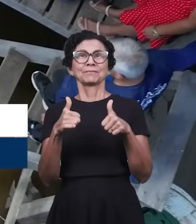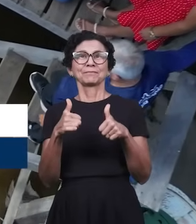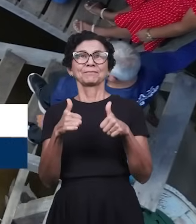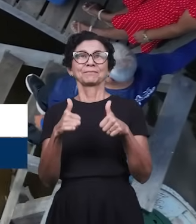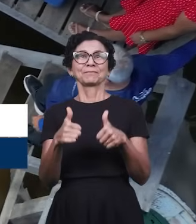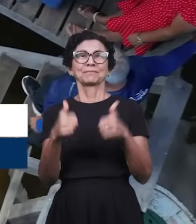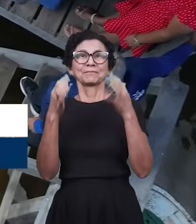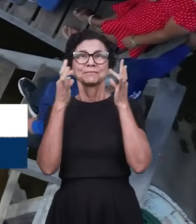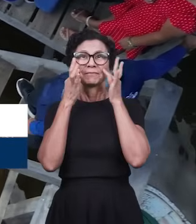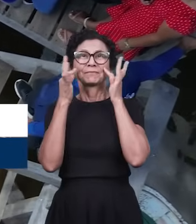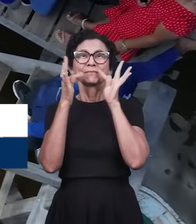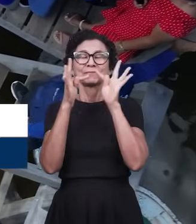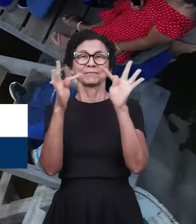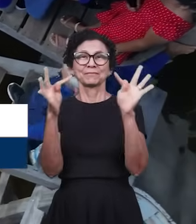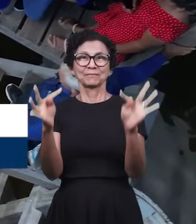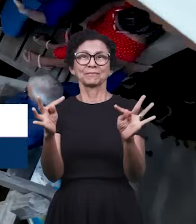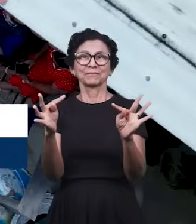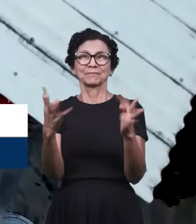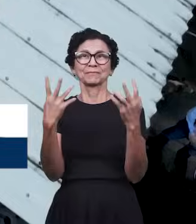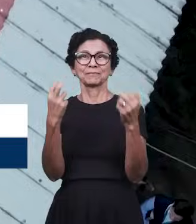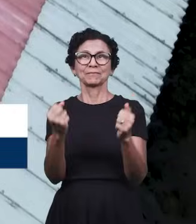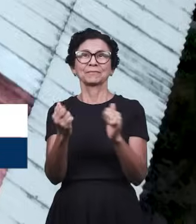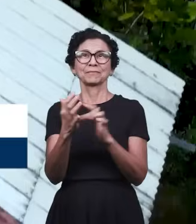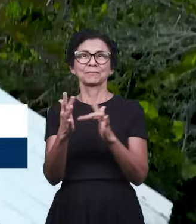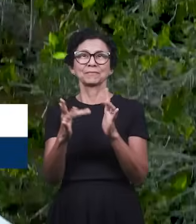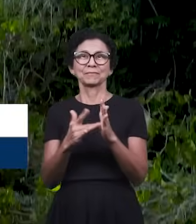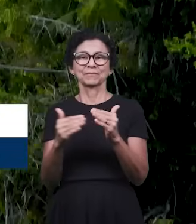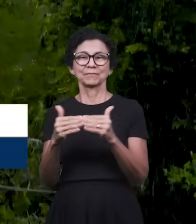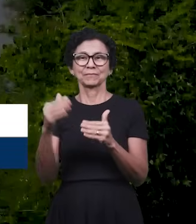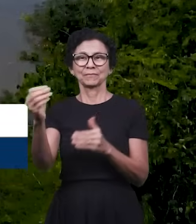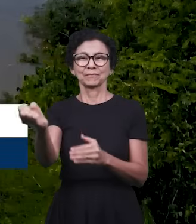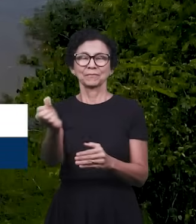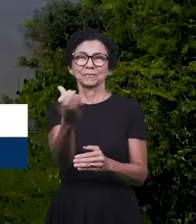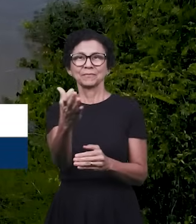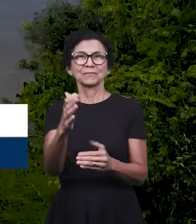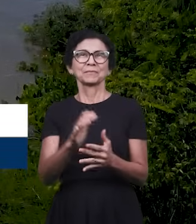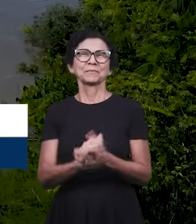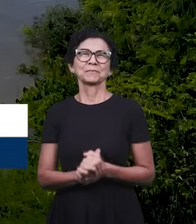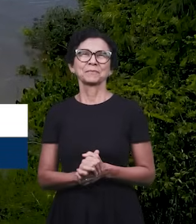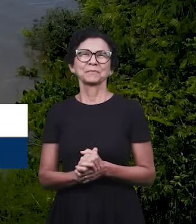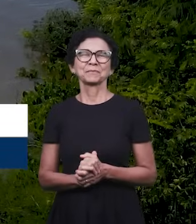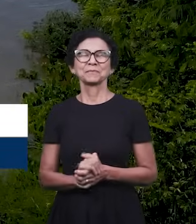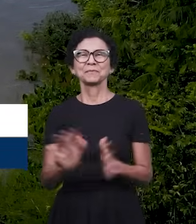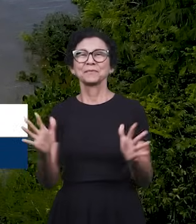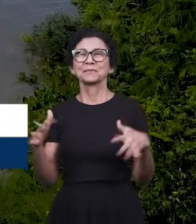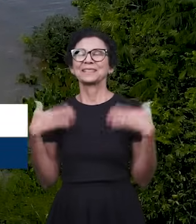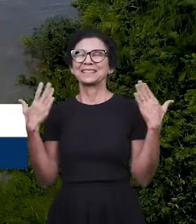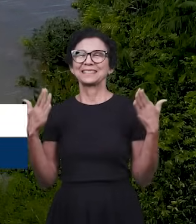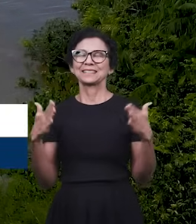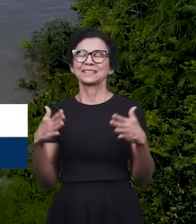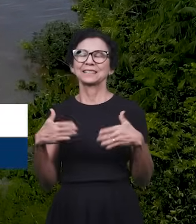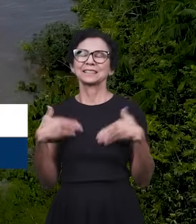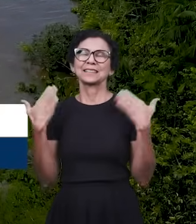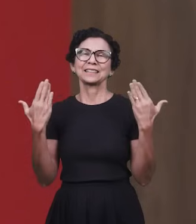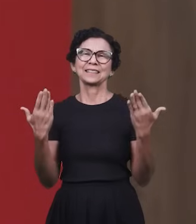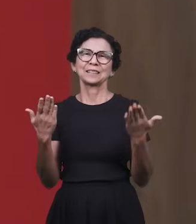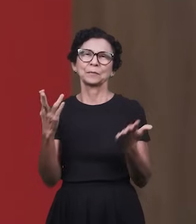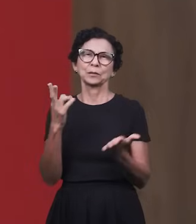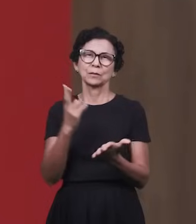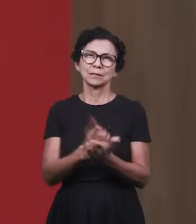uma nova vida em Jesus. E toda a igreja se alegrou pelos frutos que têm sido gerados naquela